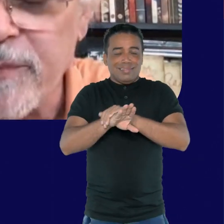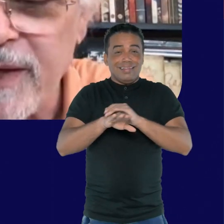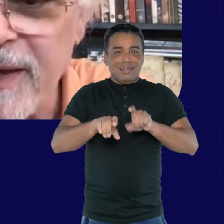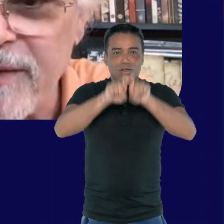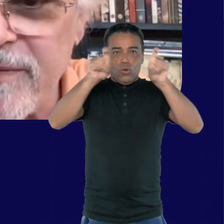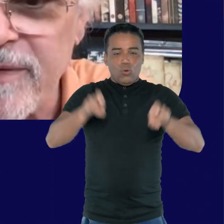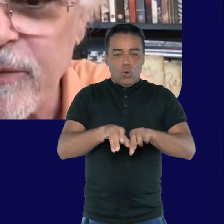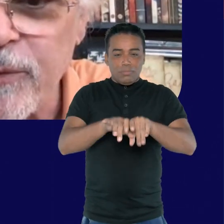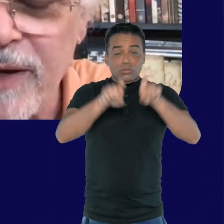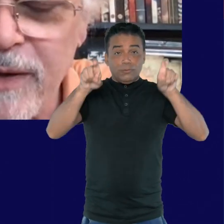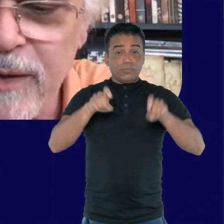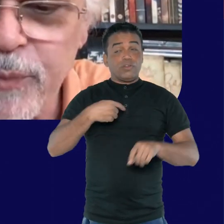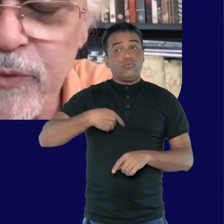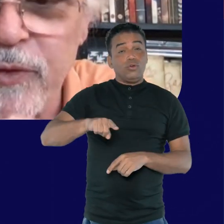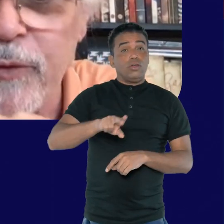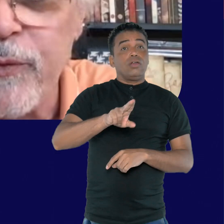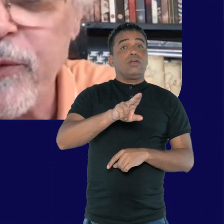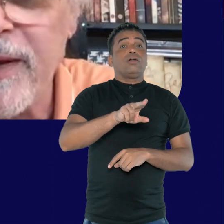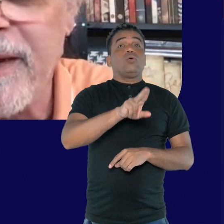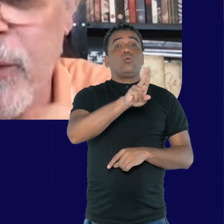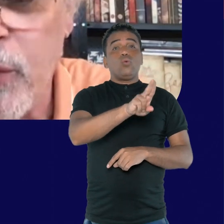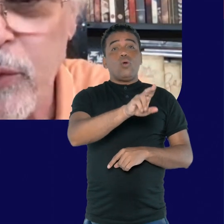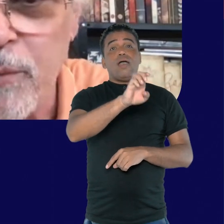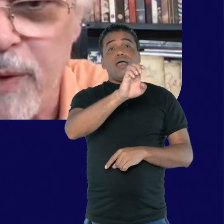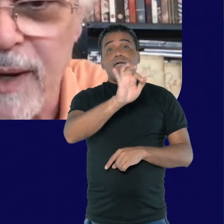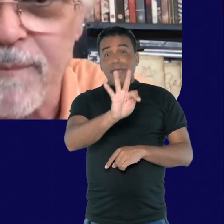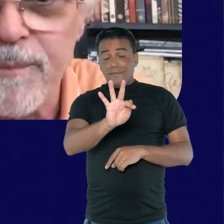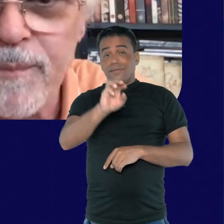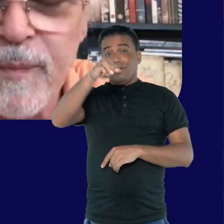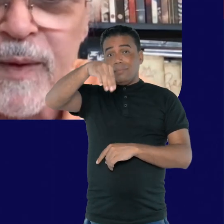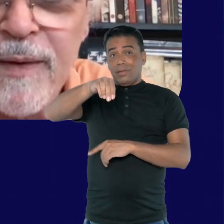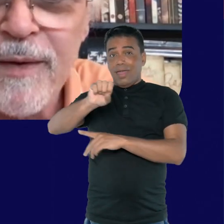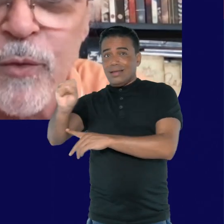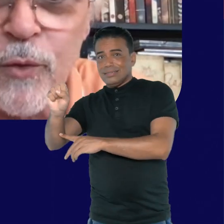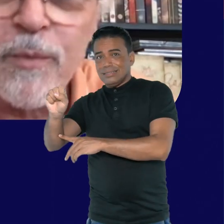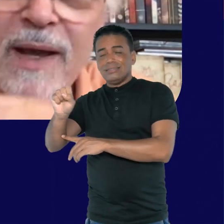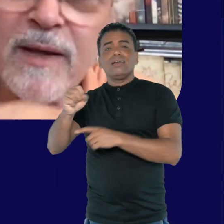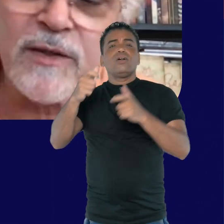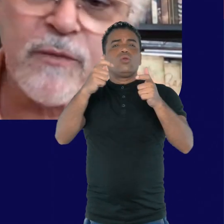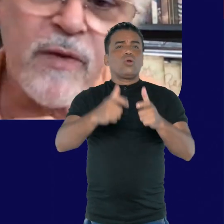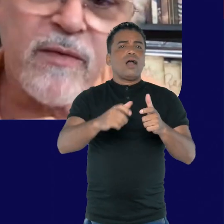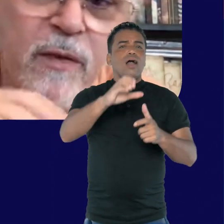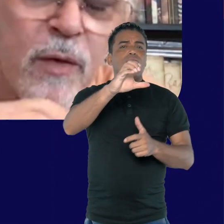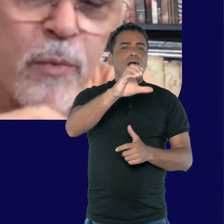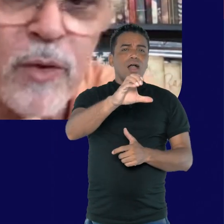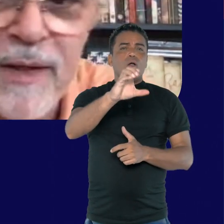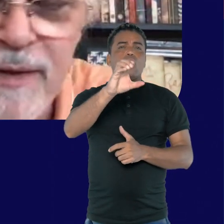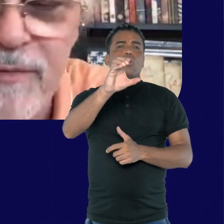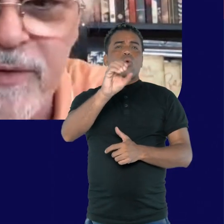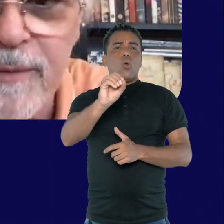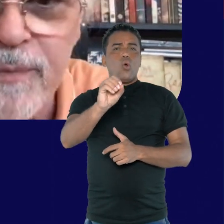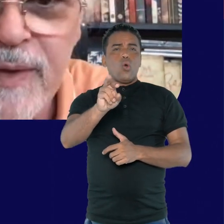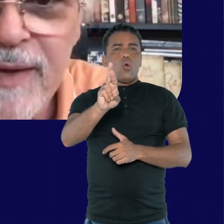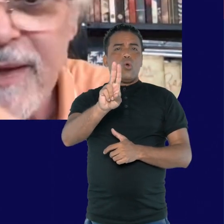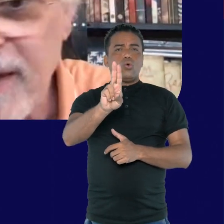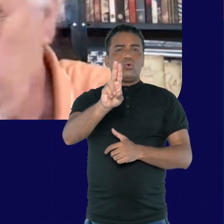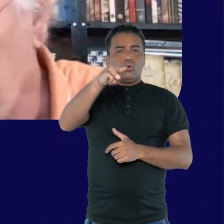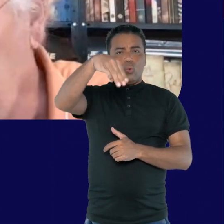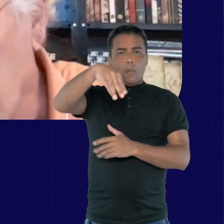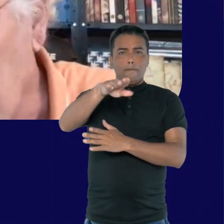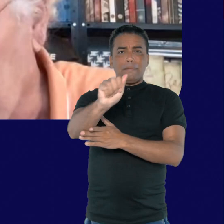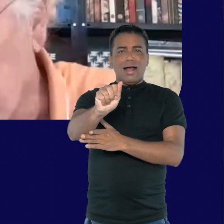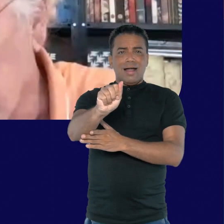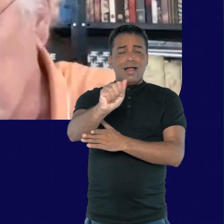o FMS, o campus que eu fui é em Corumbá. Corumbá é na divisa com a Bolívia. E